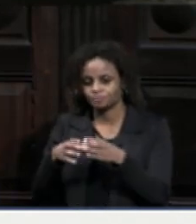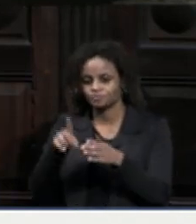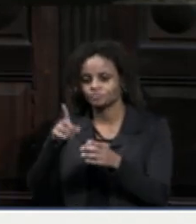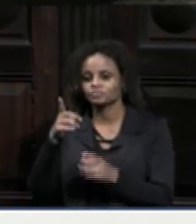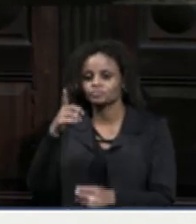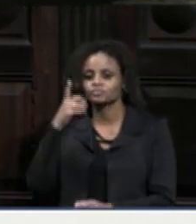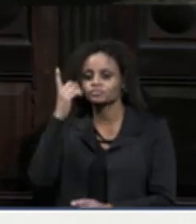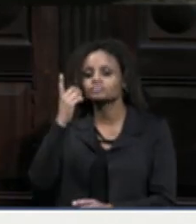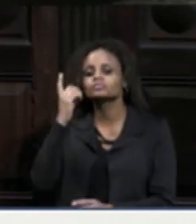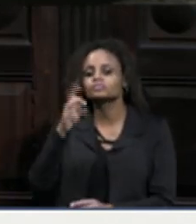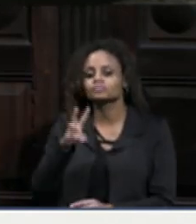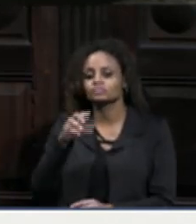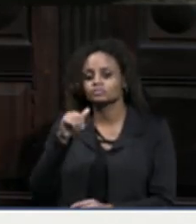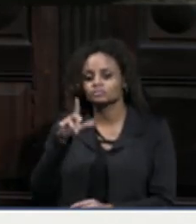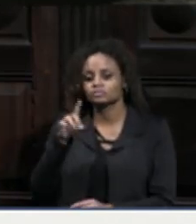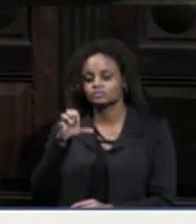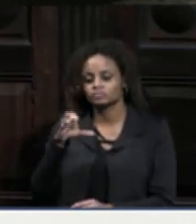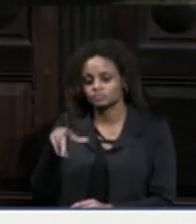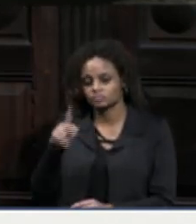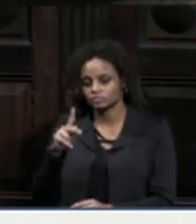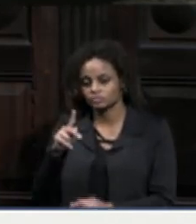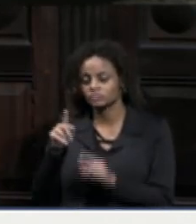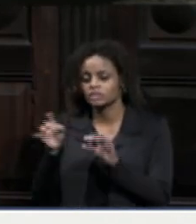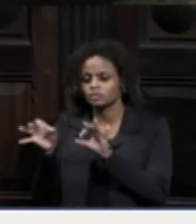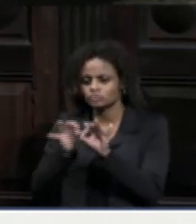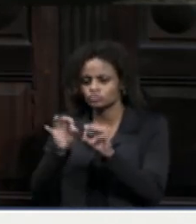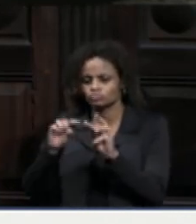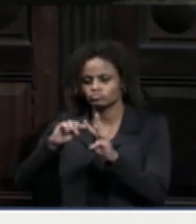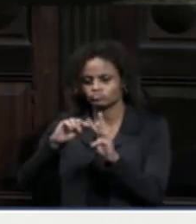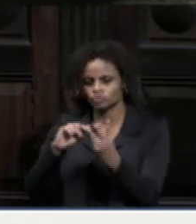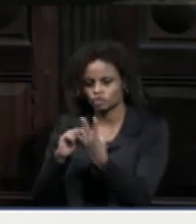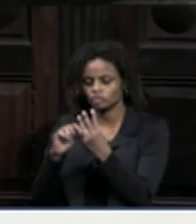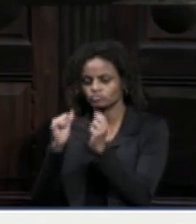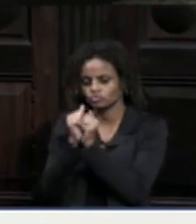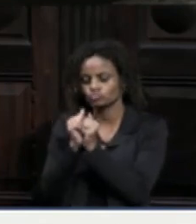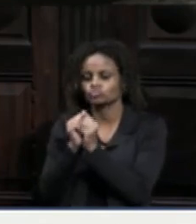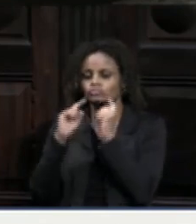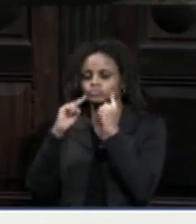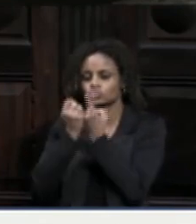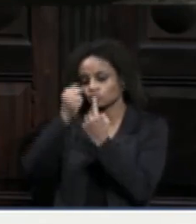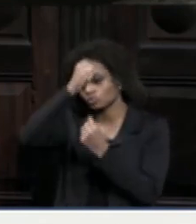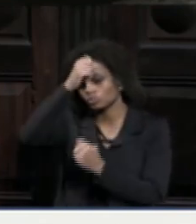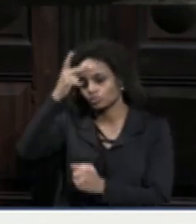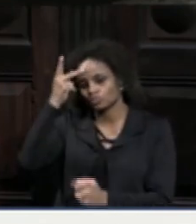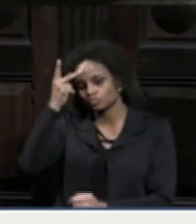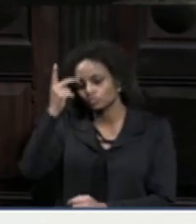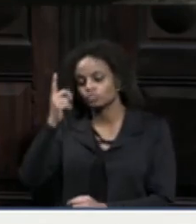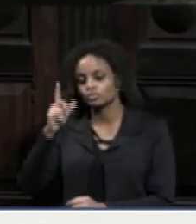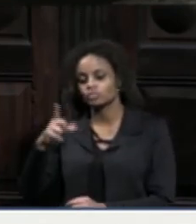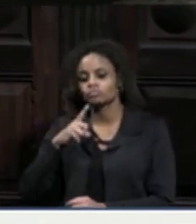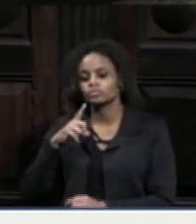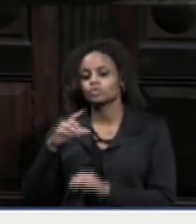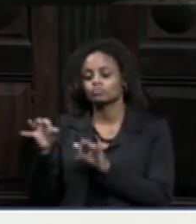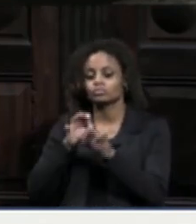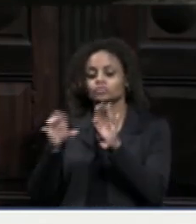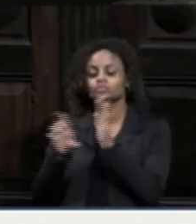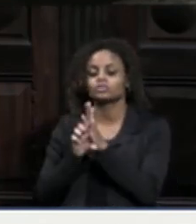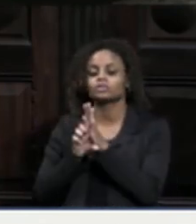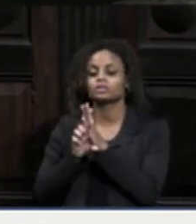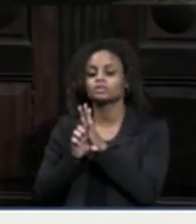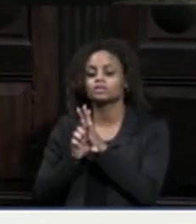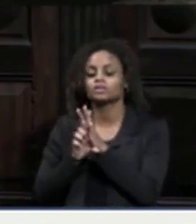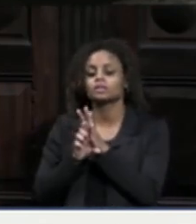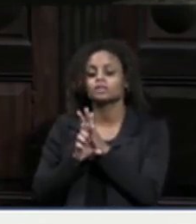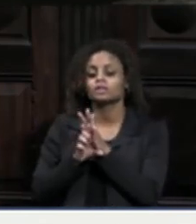especialista na área. Façam essa audiência pública e o projeto tem a garantia de Vossa Excelência